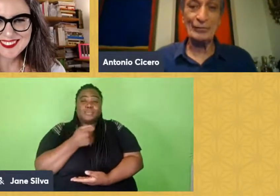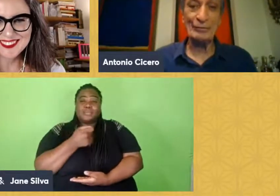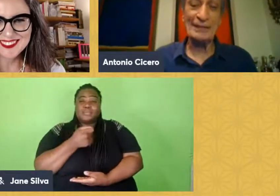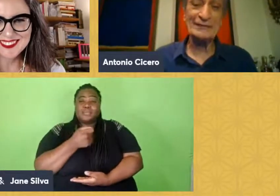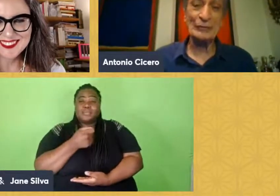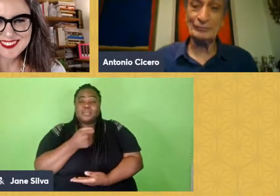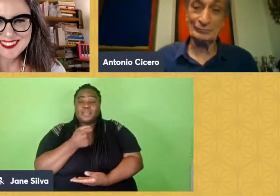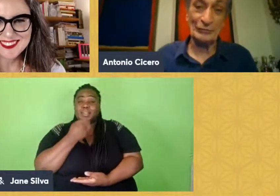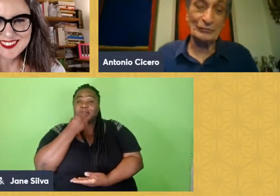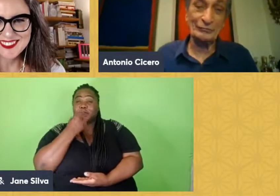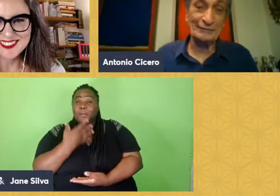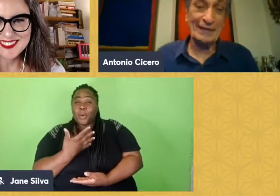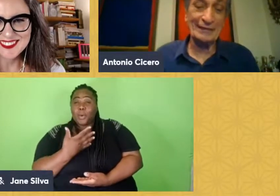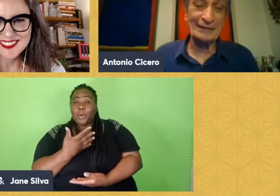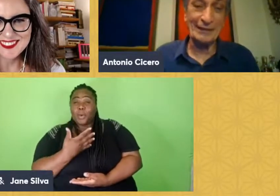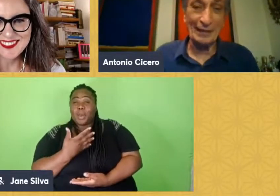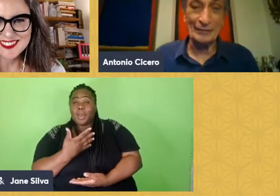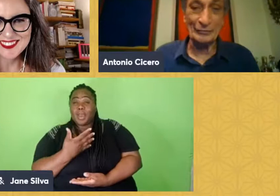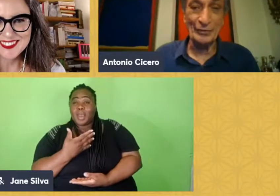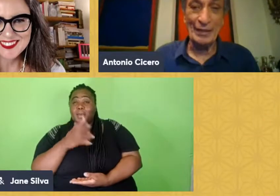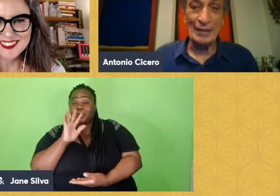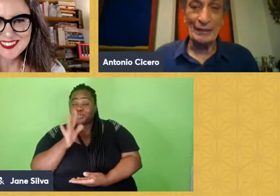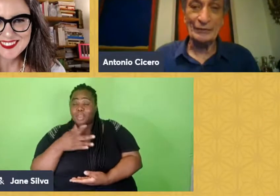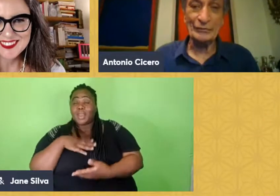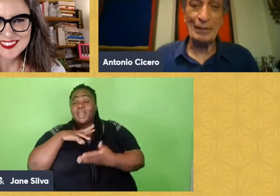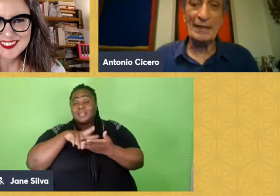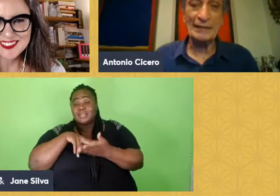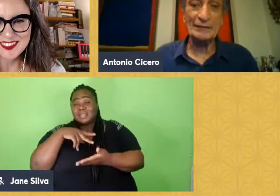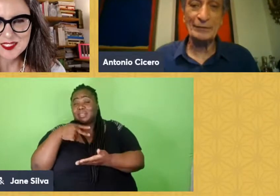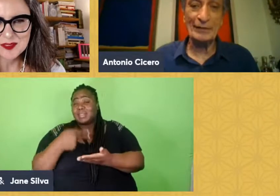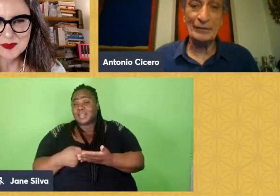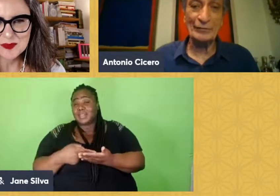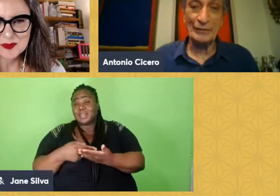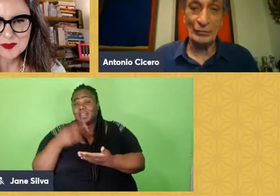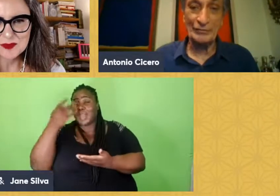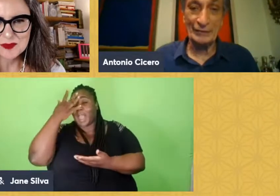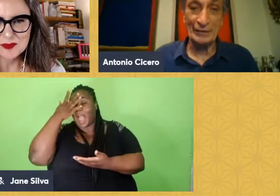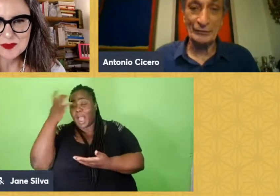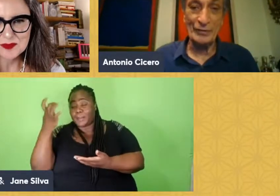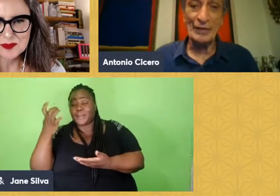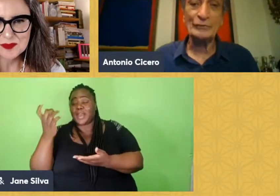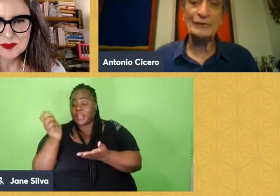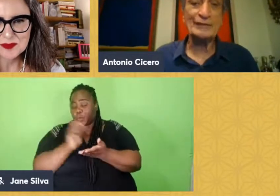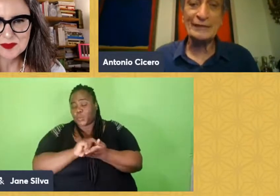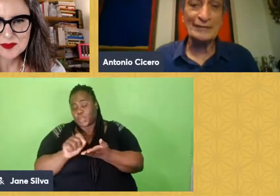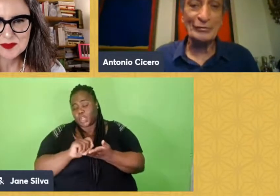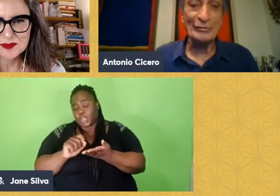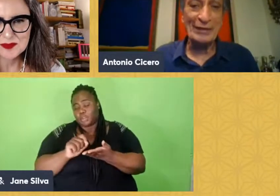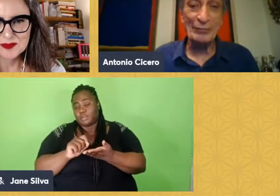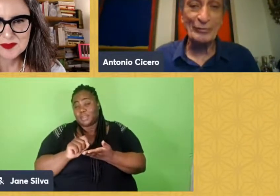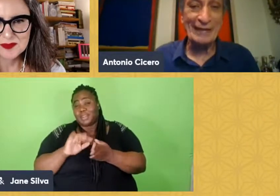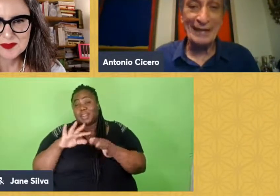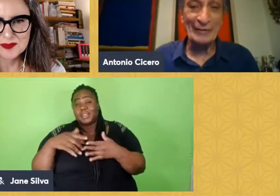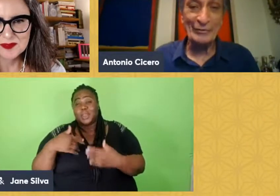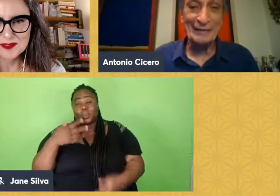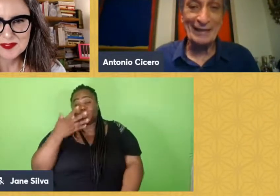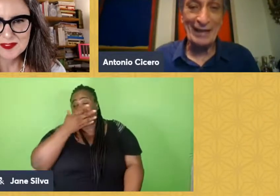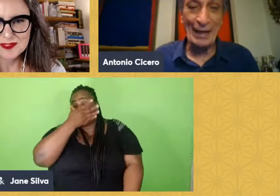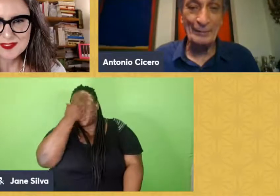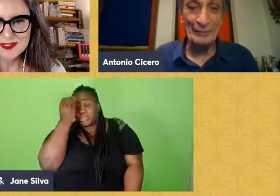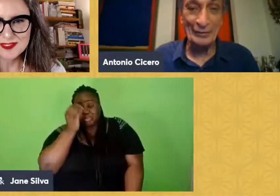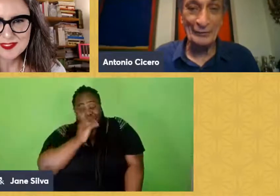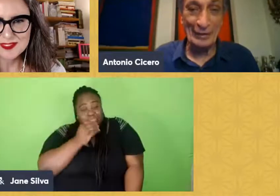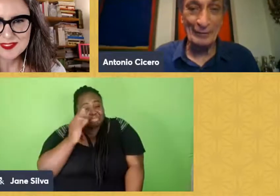digo, que bom, mas eu estou já deitado, eu digo, amanhã de manhã eu escrevo. No dia seguinte eu não lembro o que